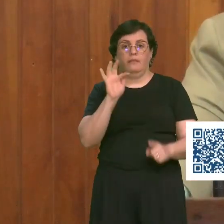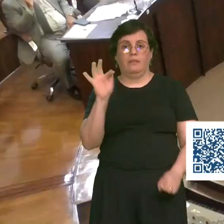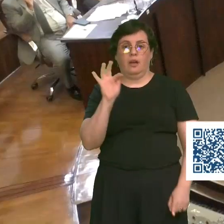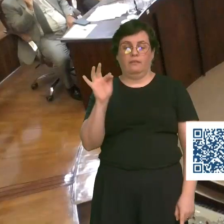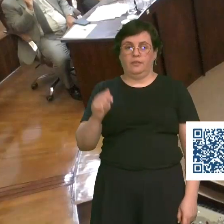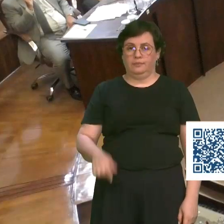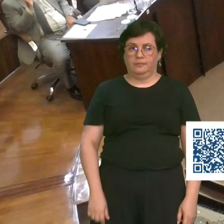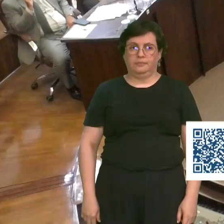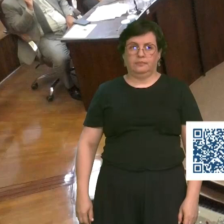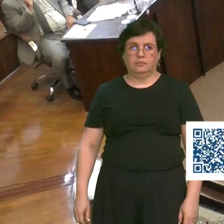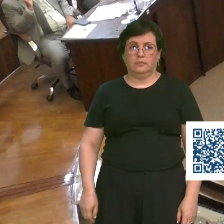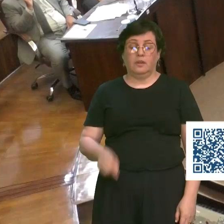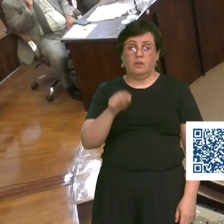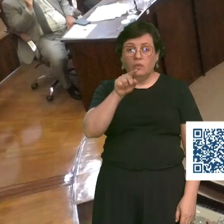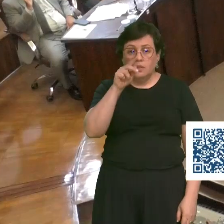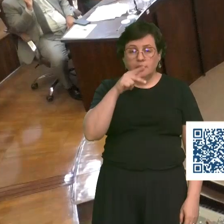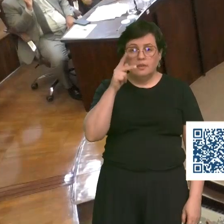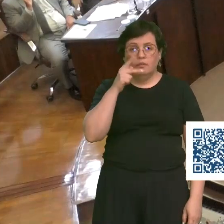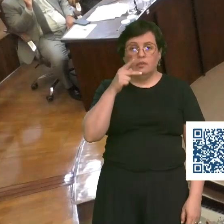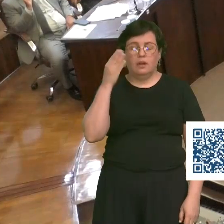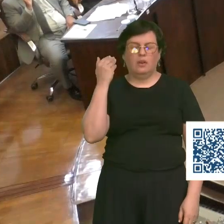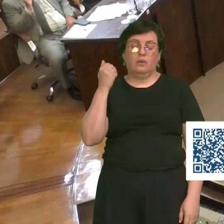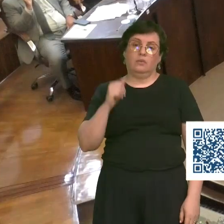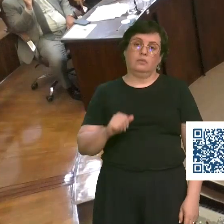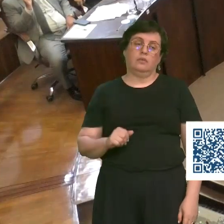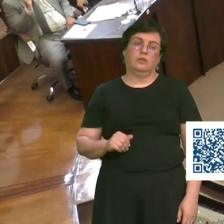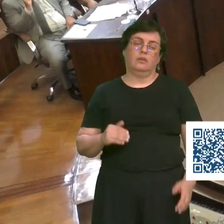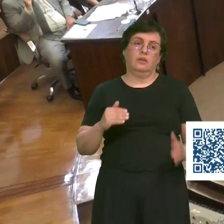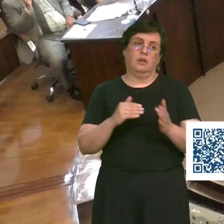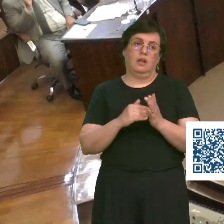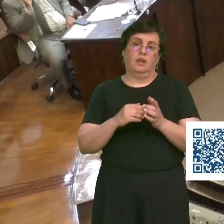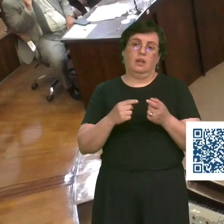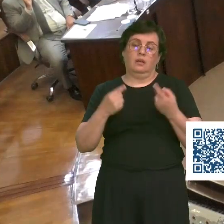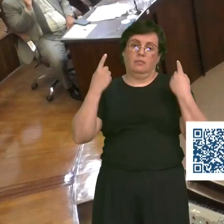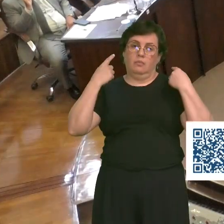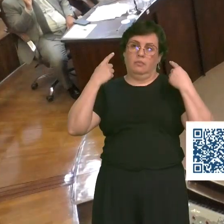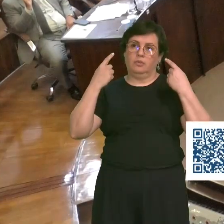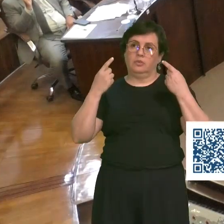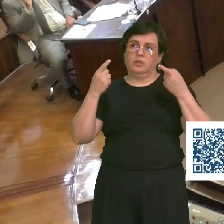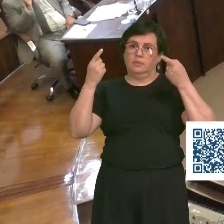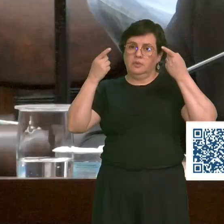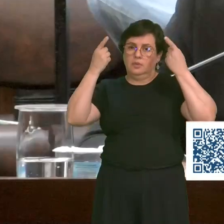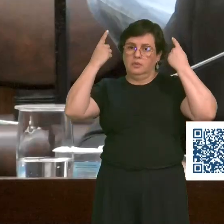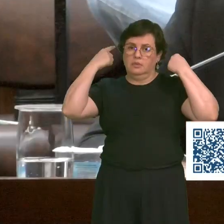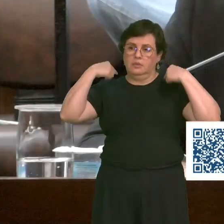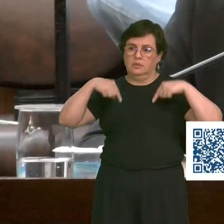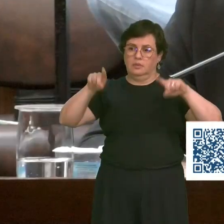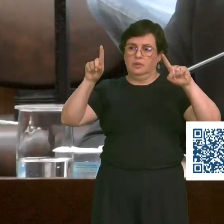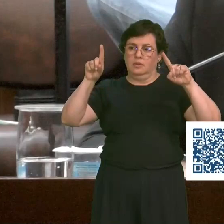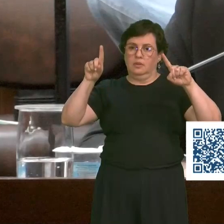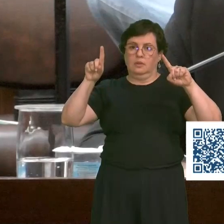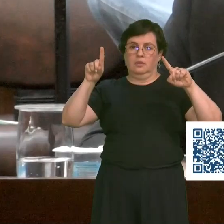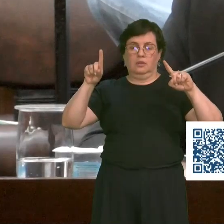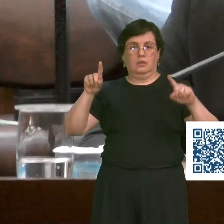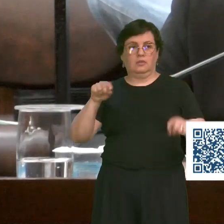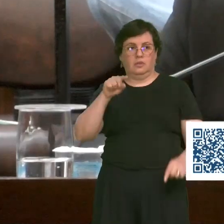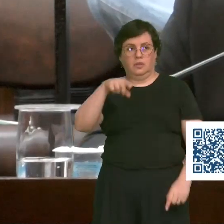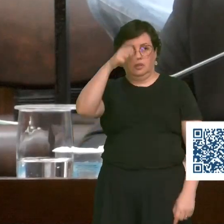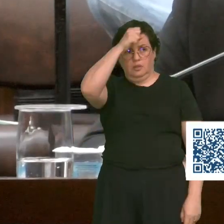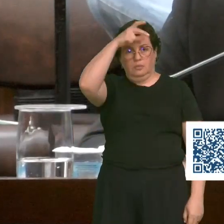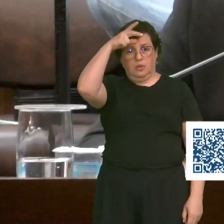vossa excelência acabou de mencionar né até a postura pessoal do Senhor Prefeito